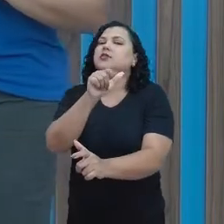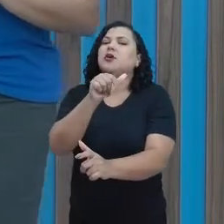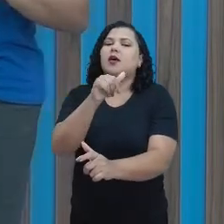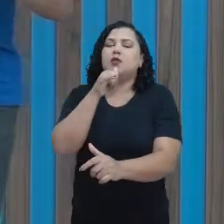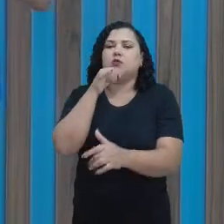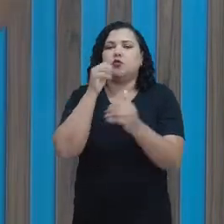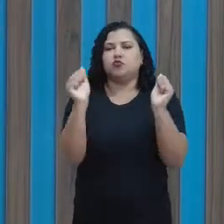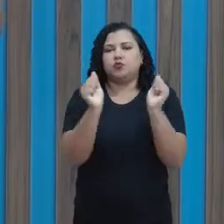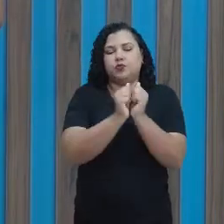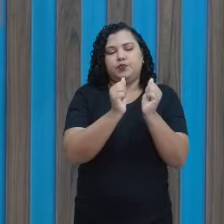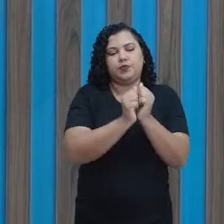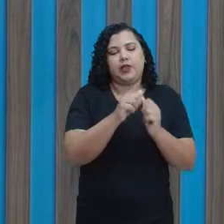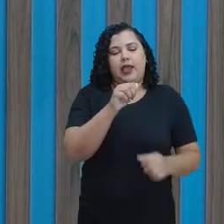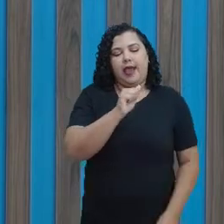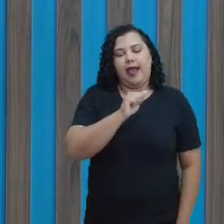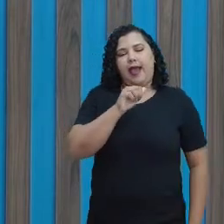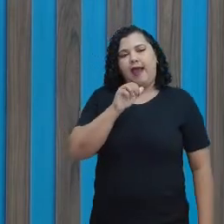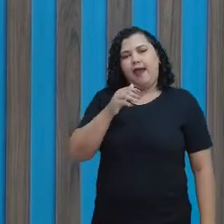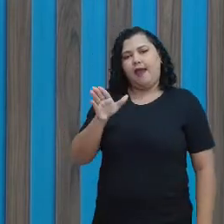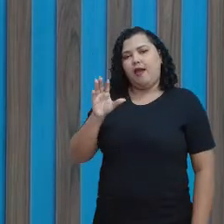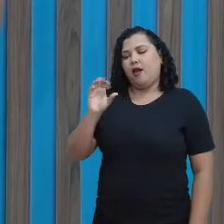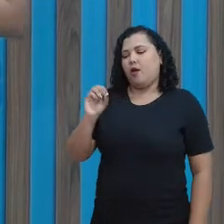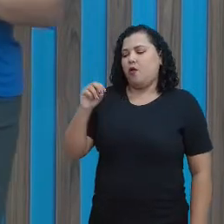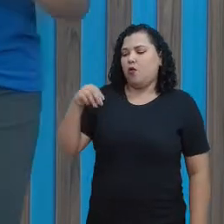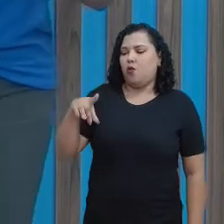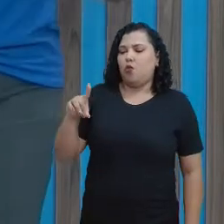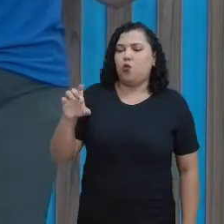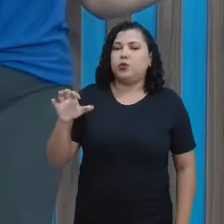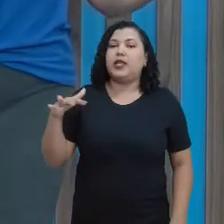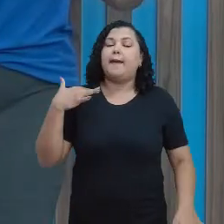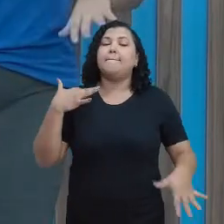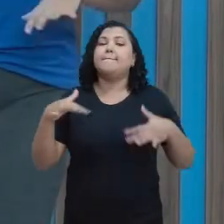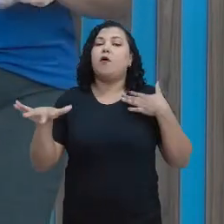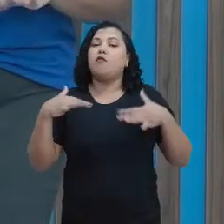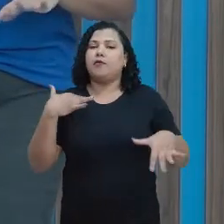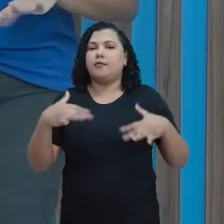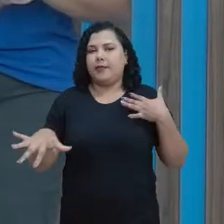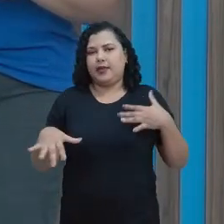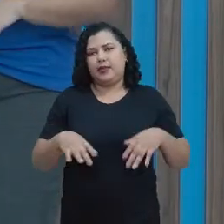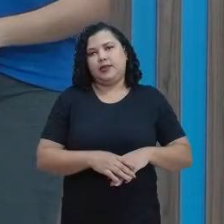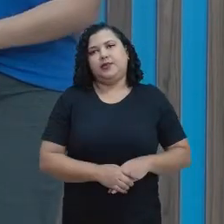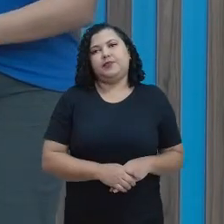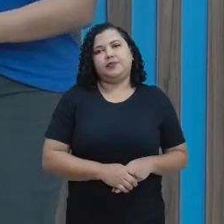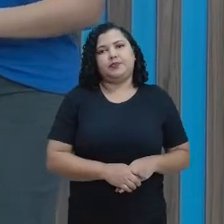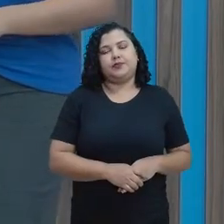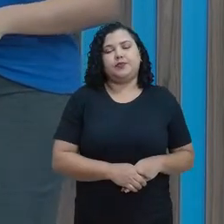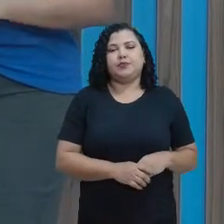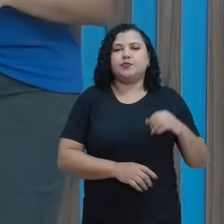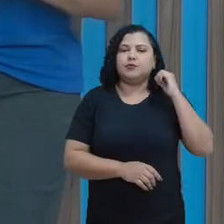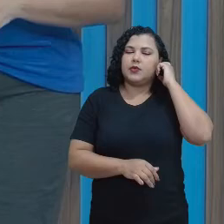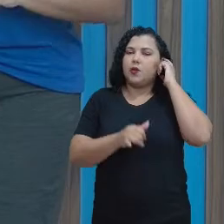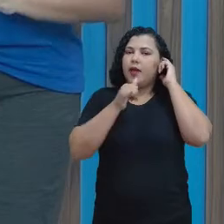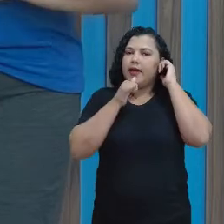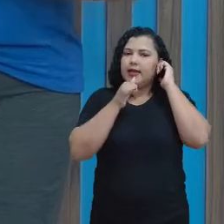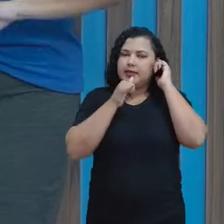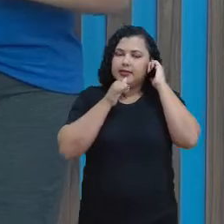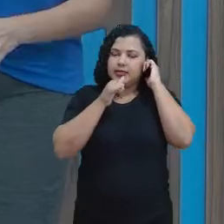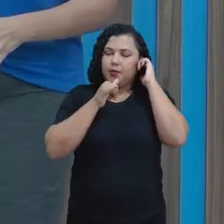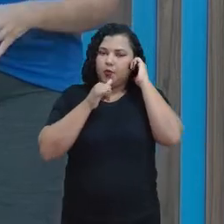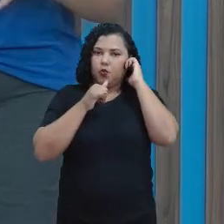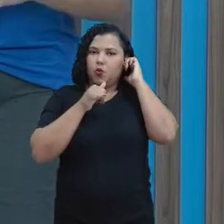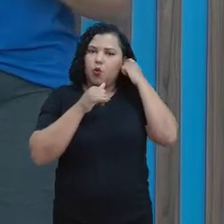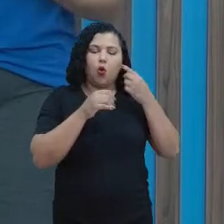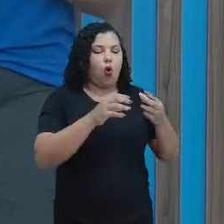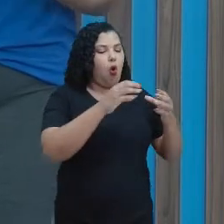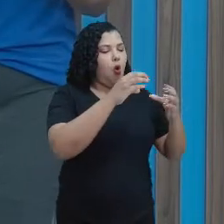Formando as palavras aonde e donde para transmitir noções de movimento. Muitas vezes, o pronome onde é confundido com o termo